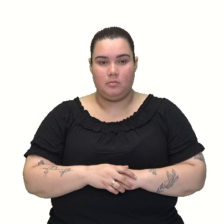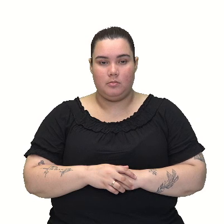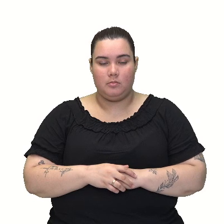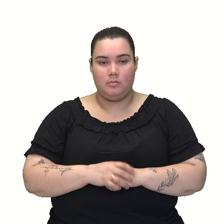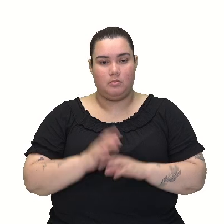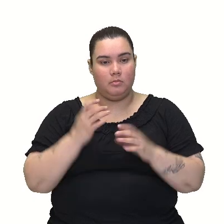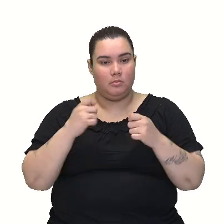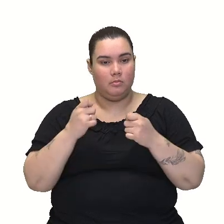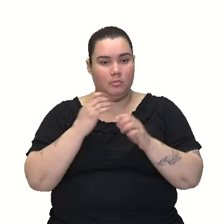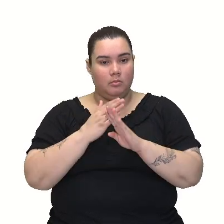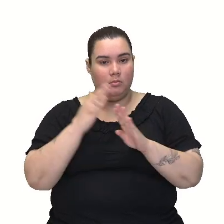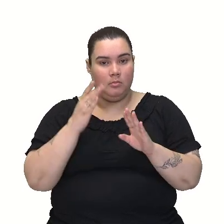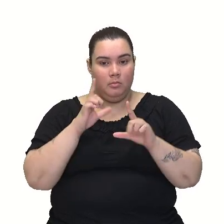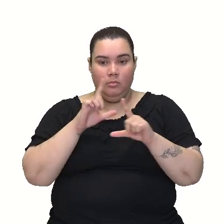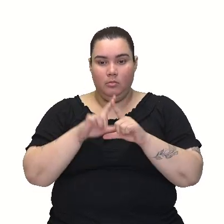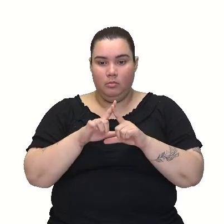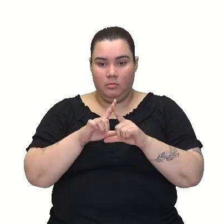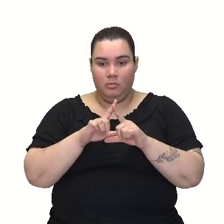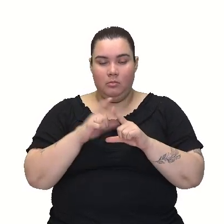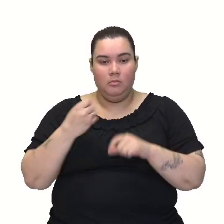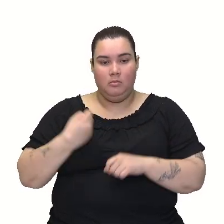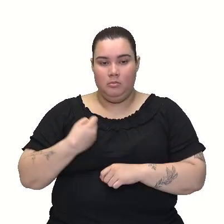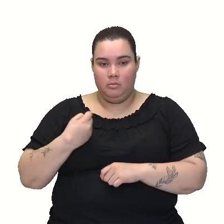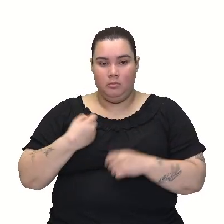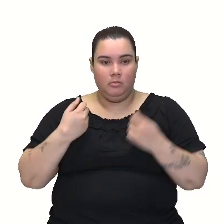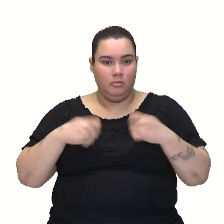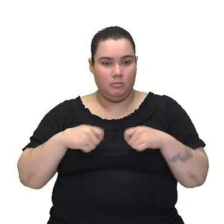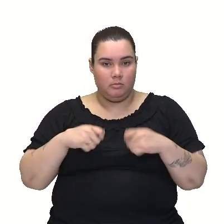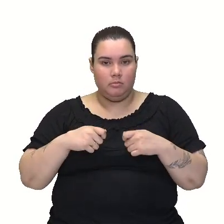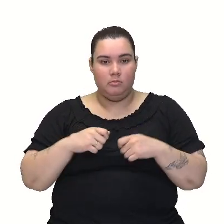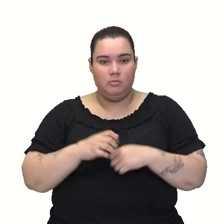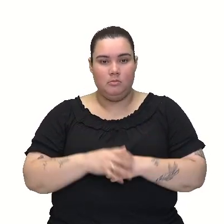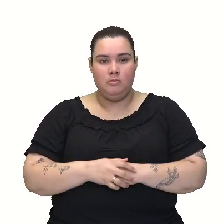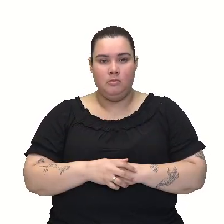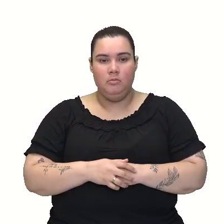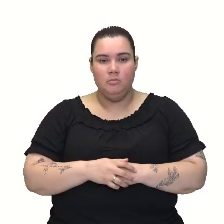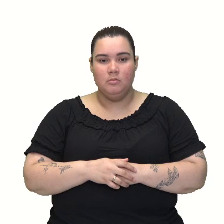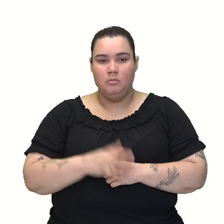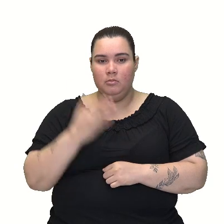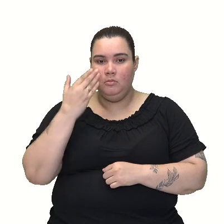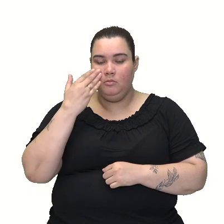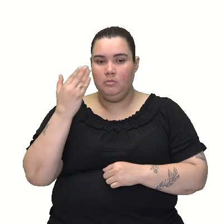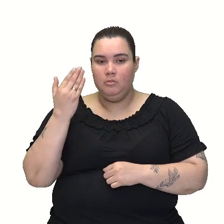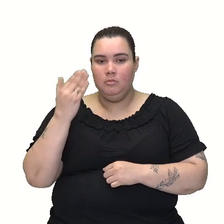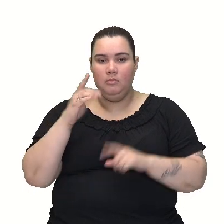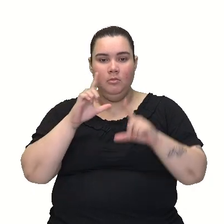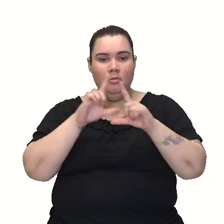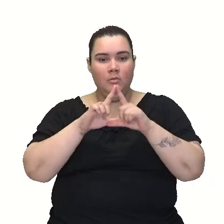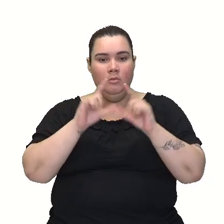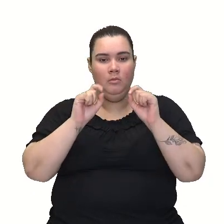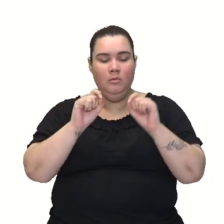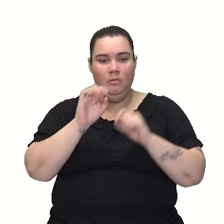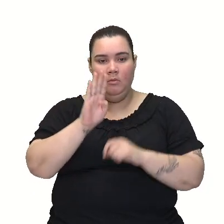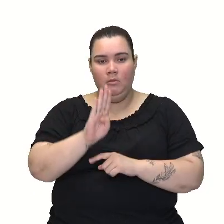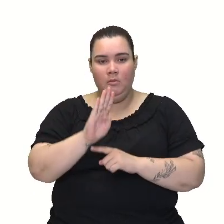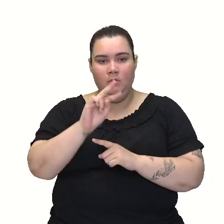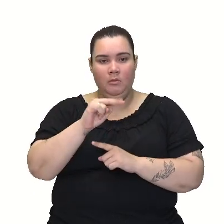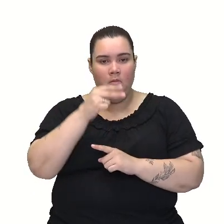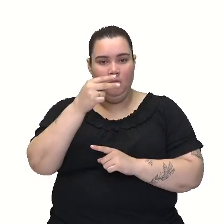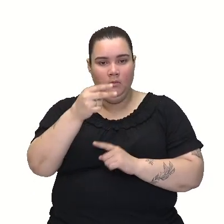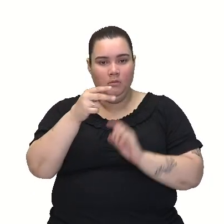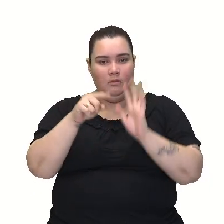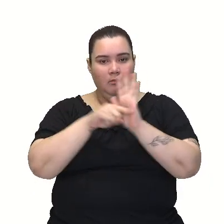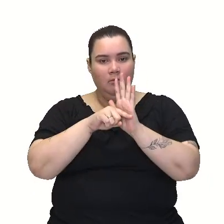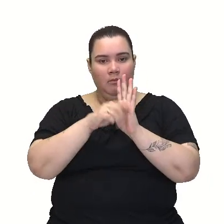encontrando o valor de delta. Eu preciso encontrar o valor do delta. Então, delta é igual a b ao quadrado menos